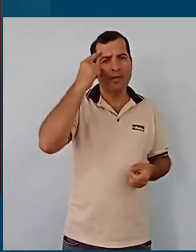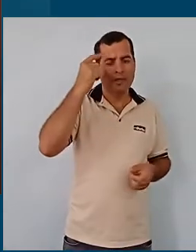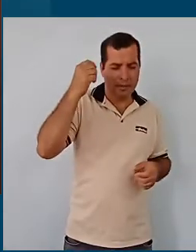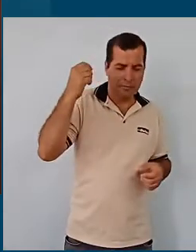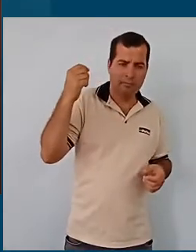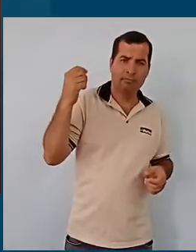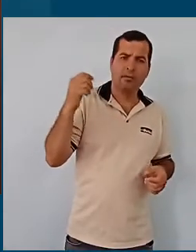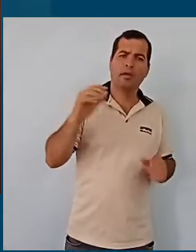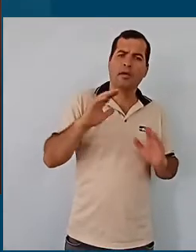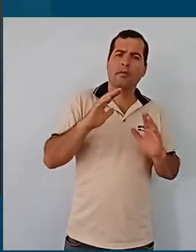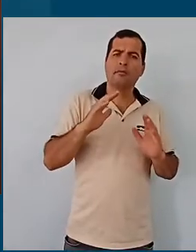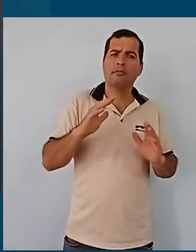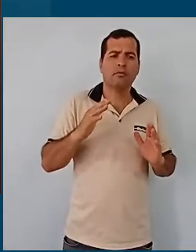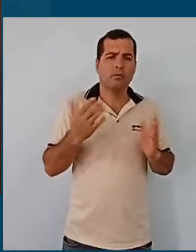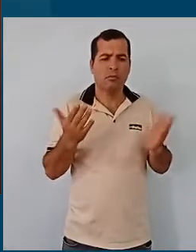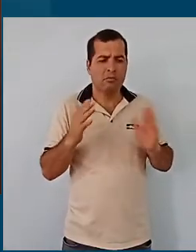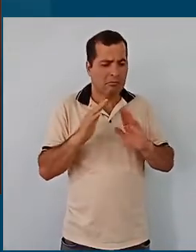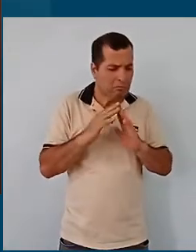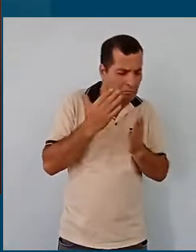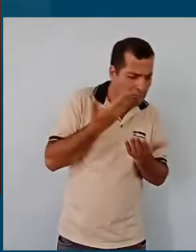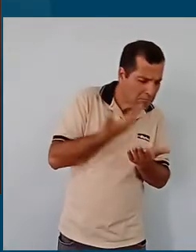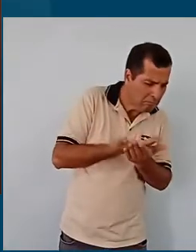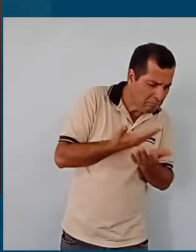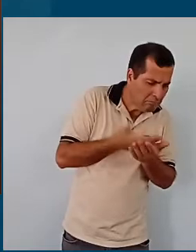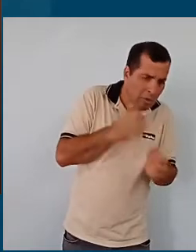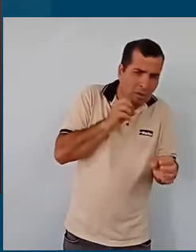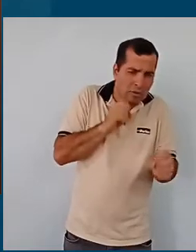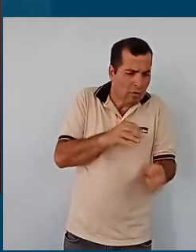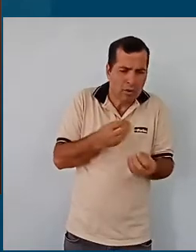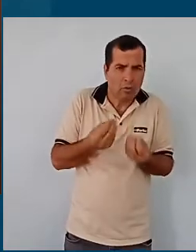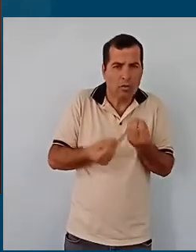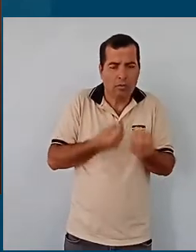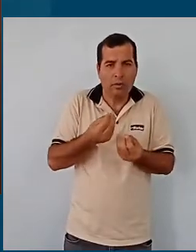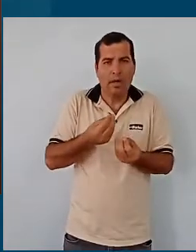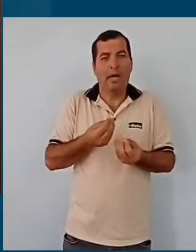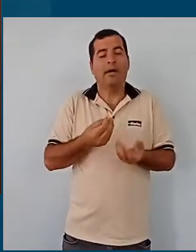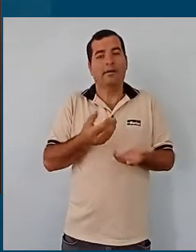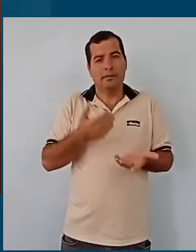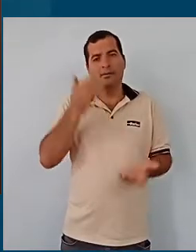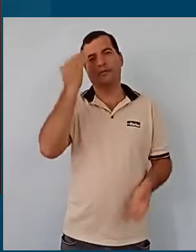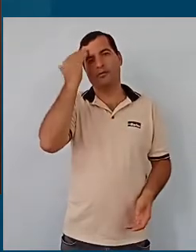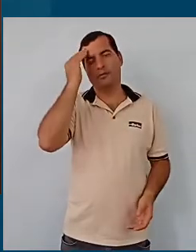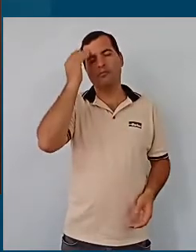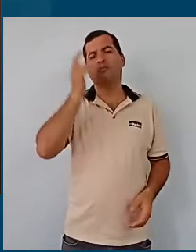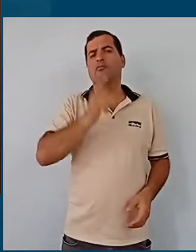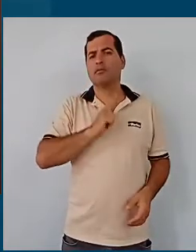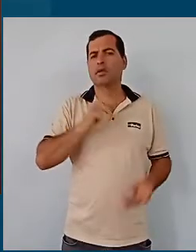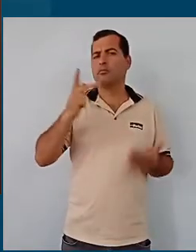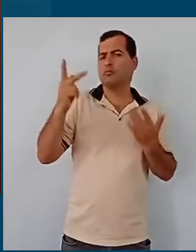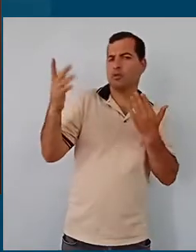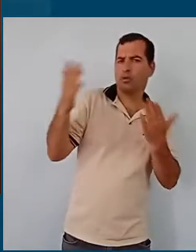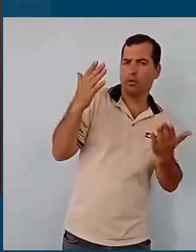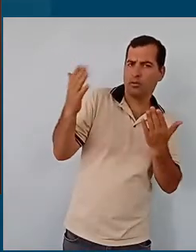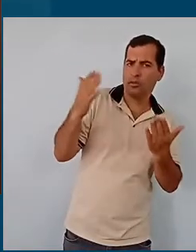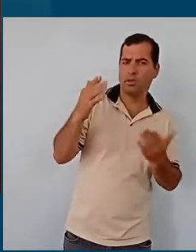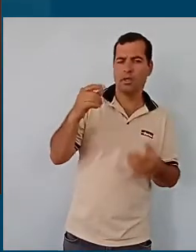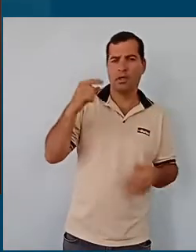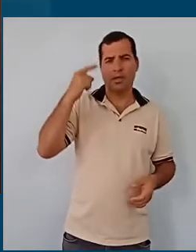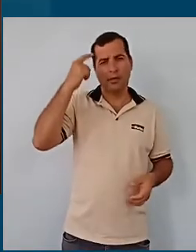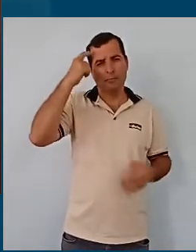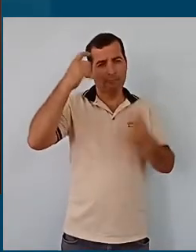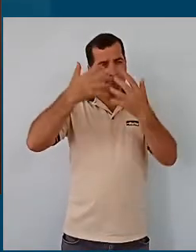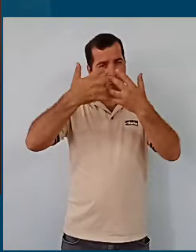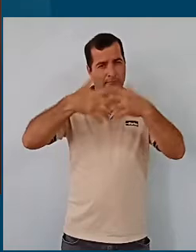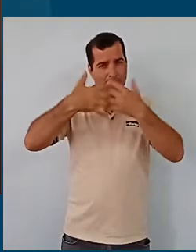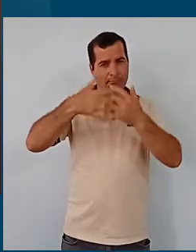a partir da educação, né? Então, contribuições da psicologia, das neurociências são